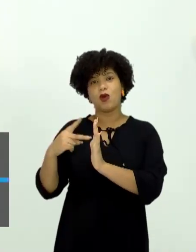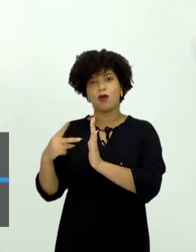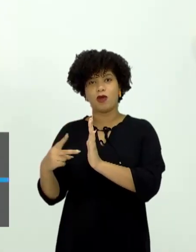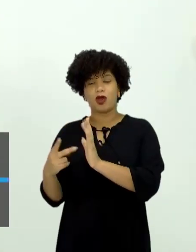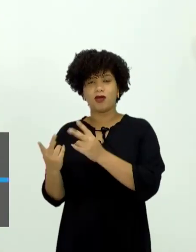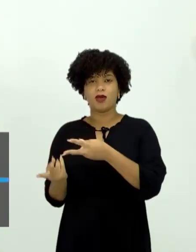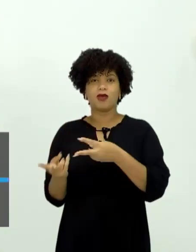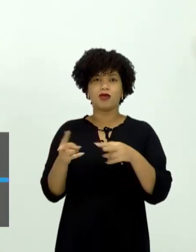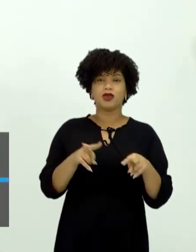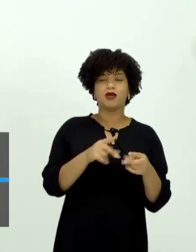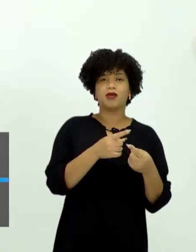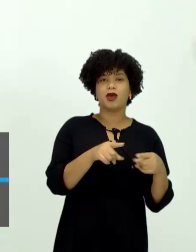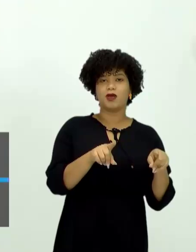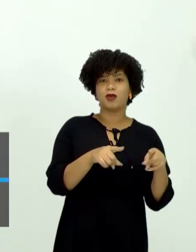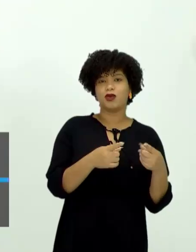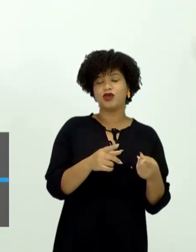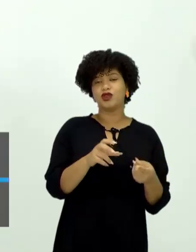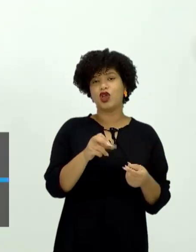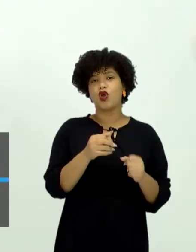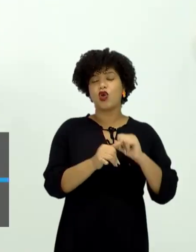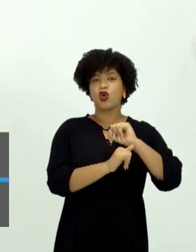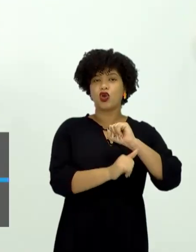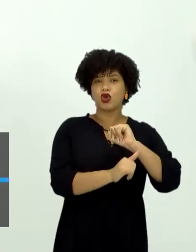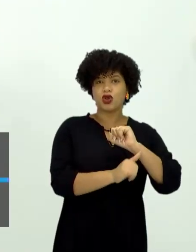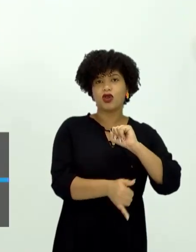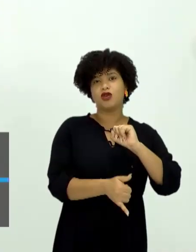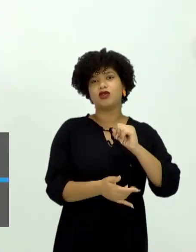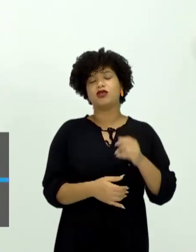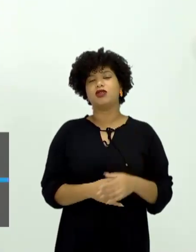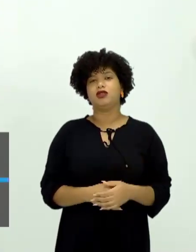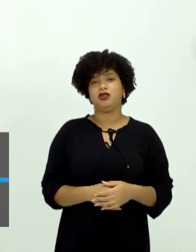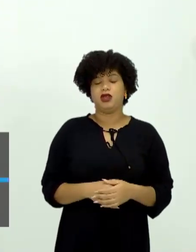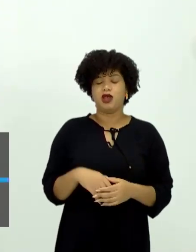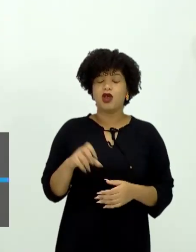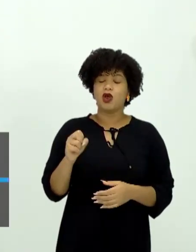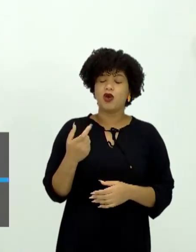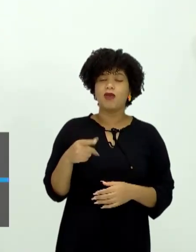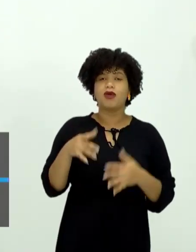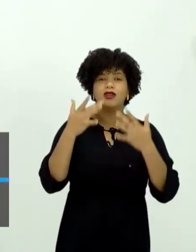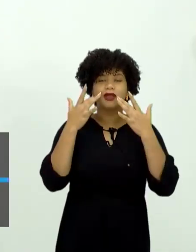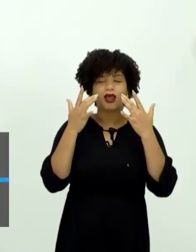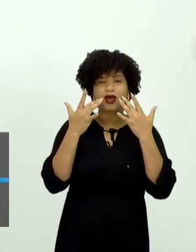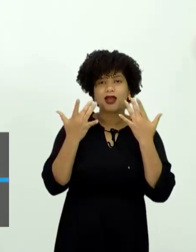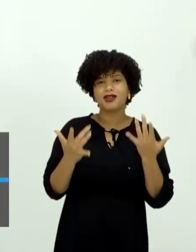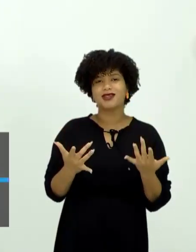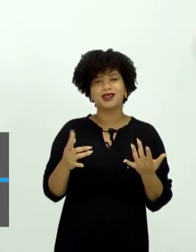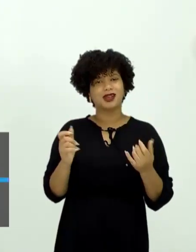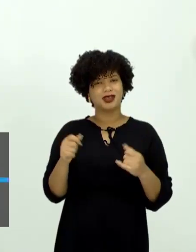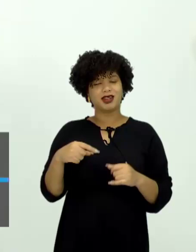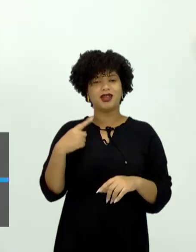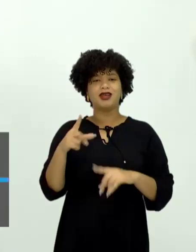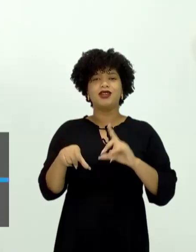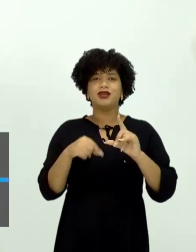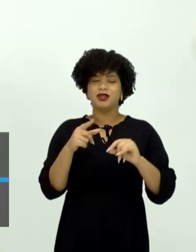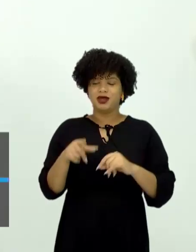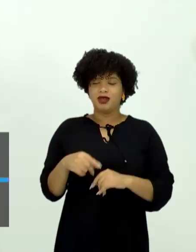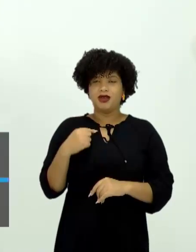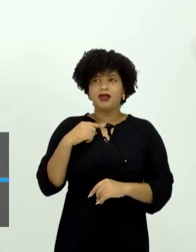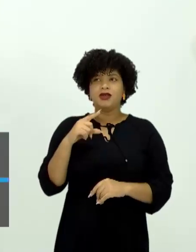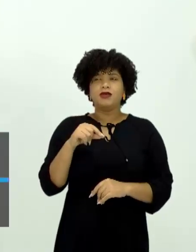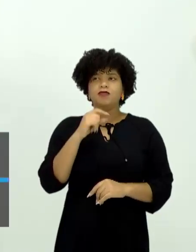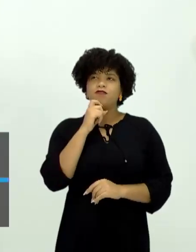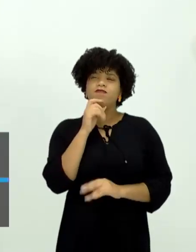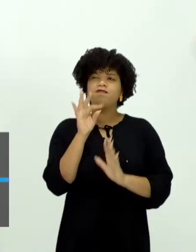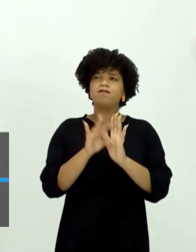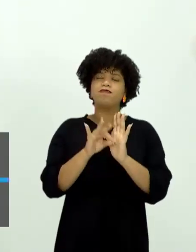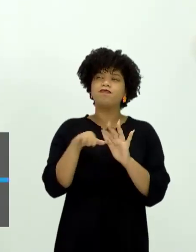uma música, fazer uma crônica, fazer uma encenação teatral, um texto dramático. Então, primeiro eu escolho qual é o texto que